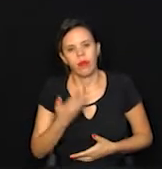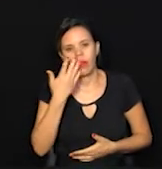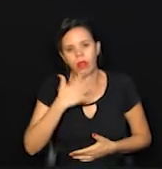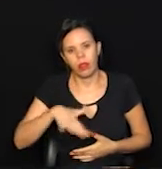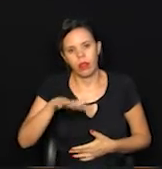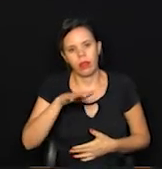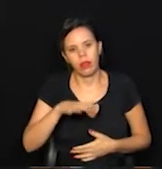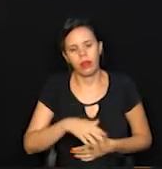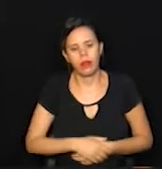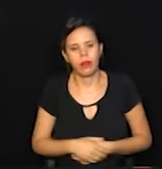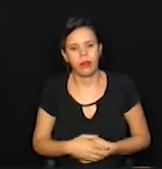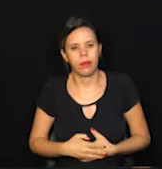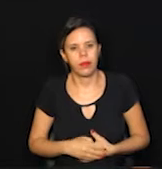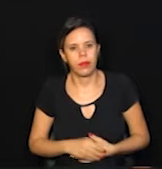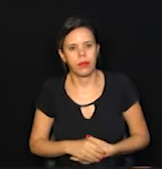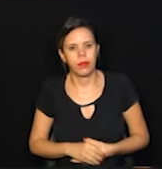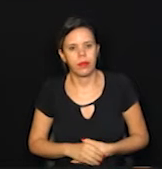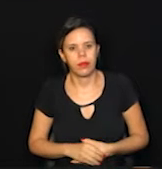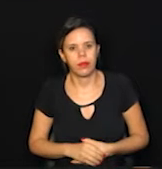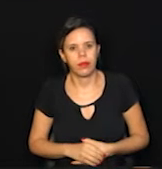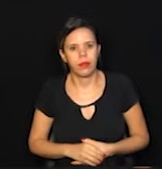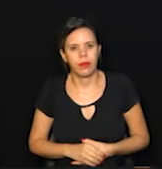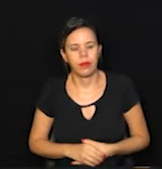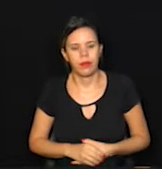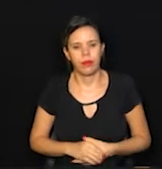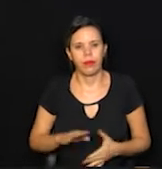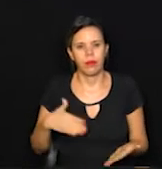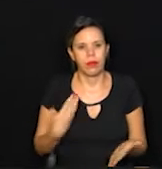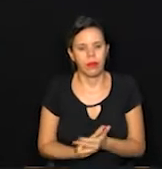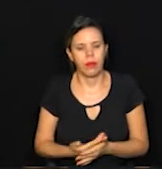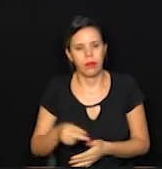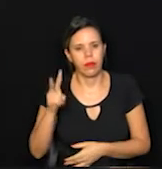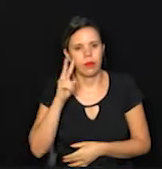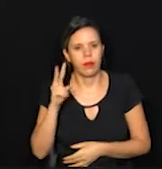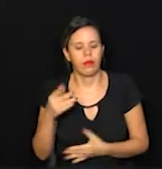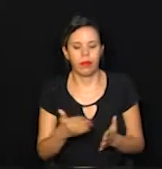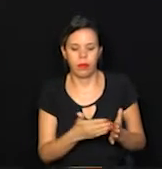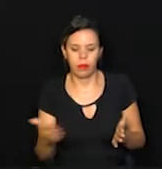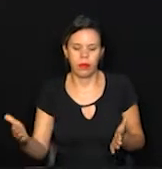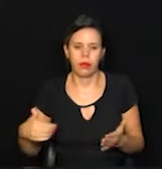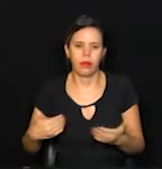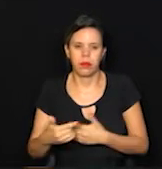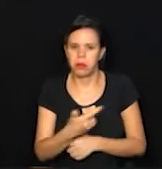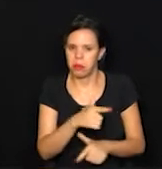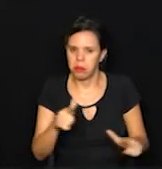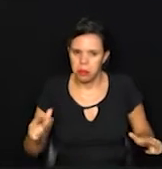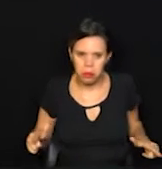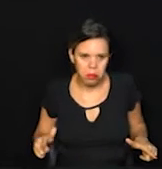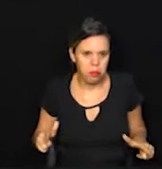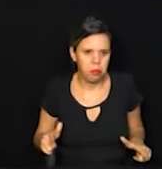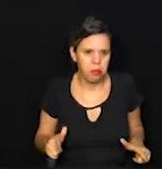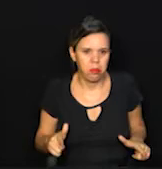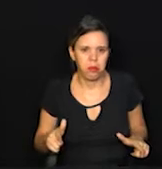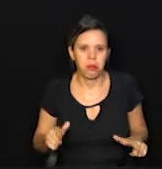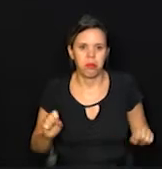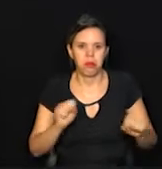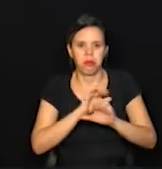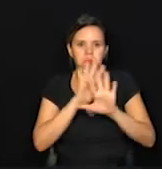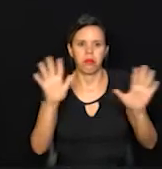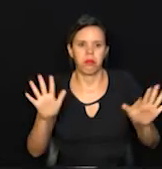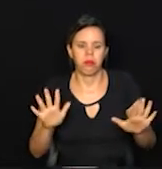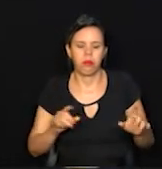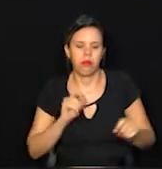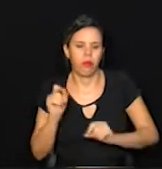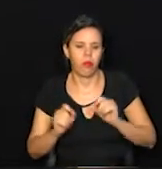crianças, falando das crianças pequenas, até esta segunda onda não havia nenhuma evidência clara